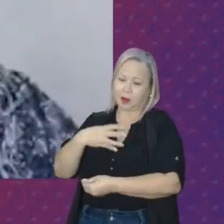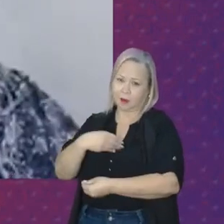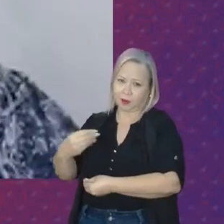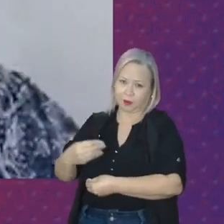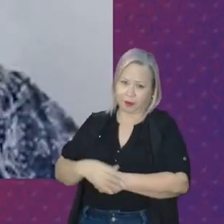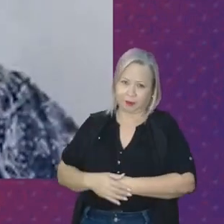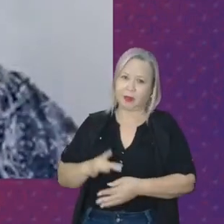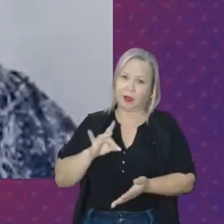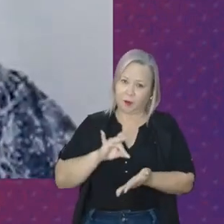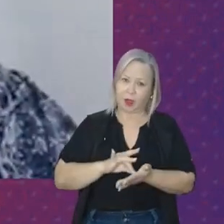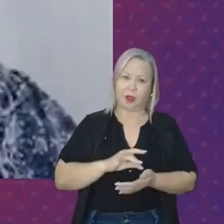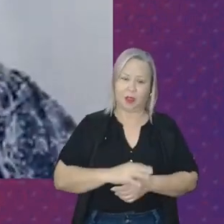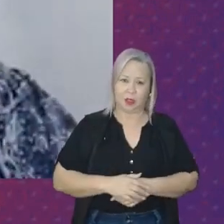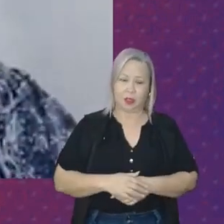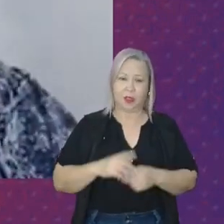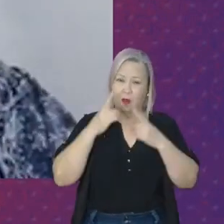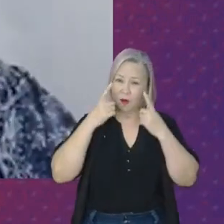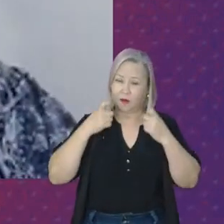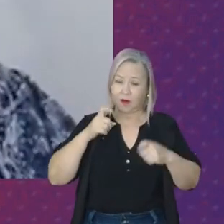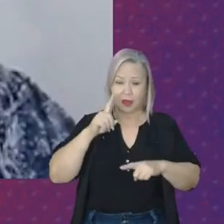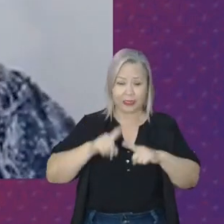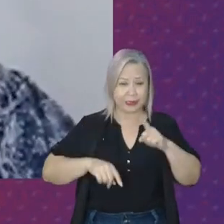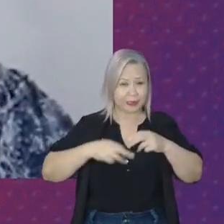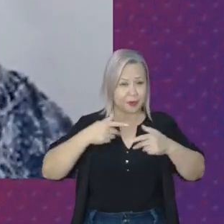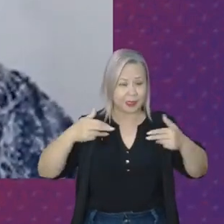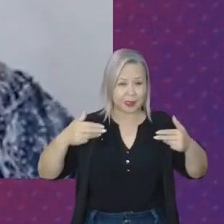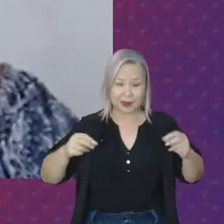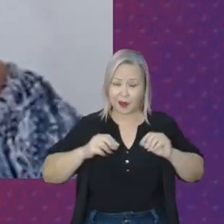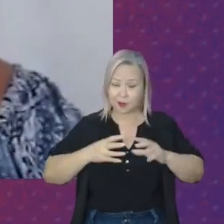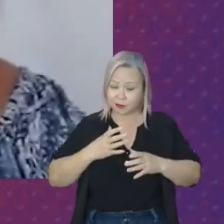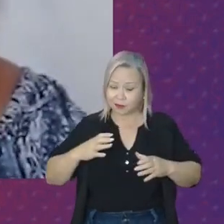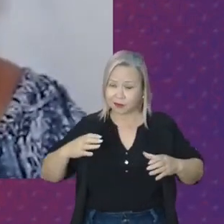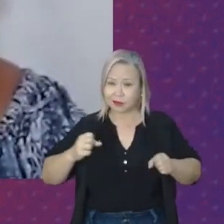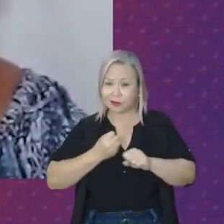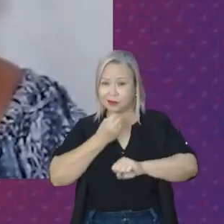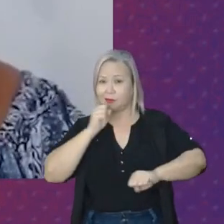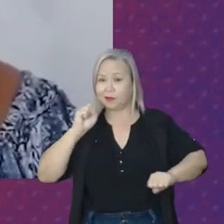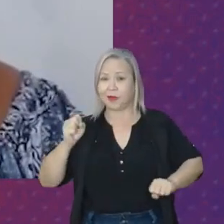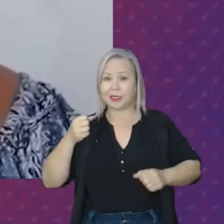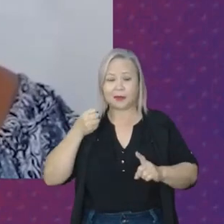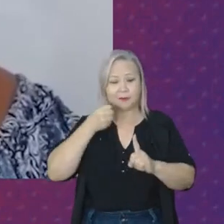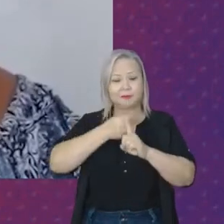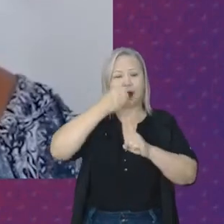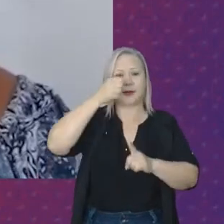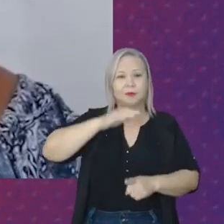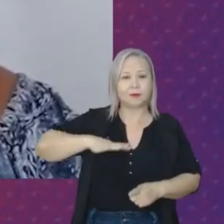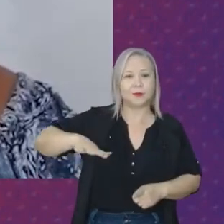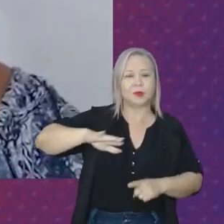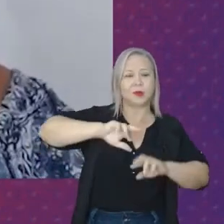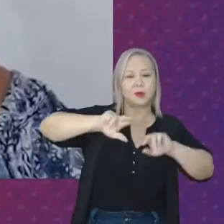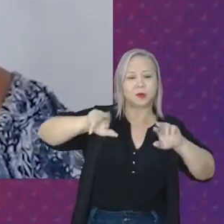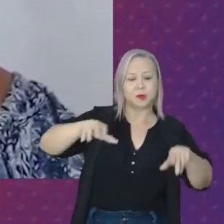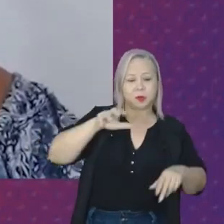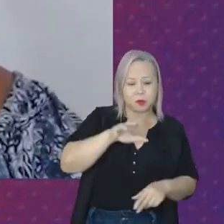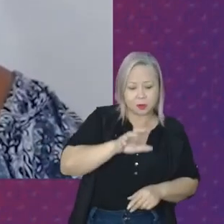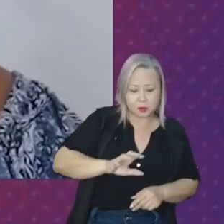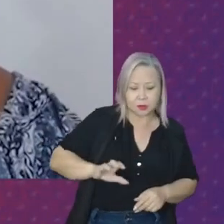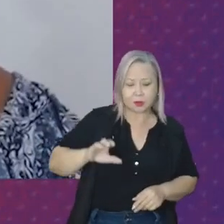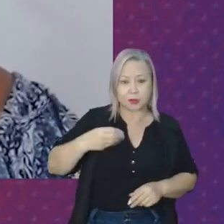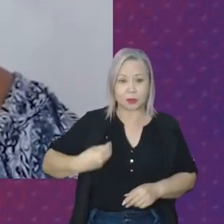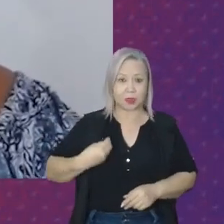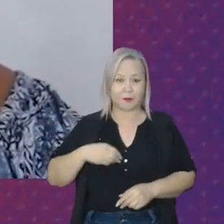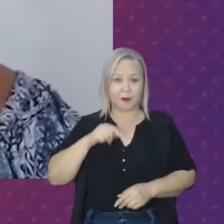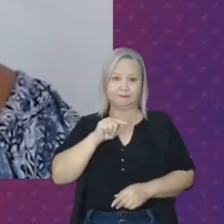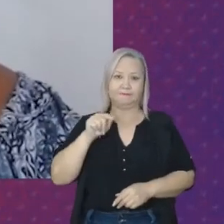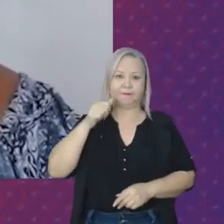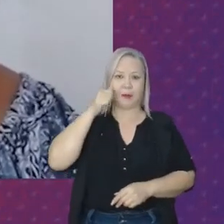E é uma violência material imensa que impacta em todas as esferas da vida desta